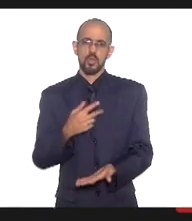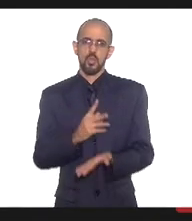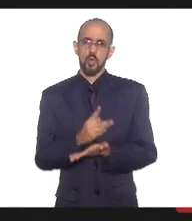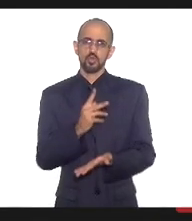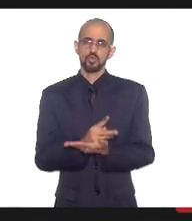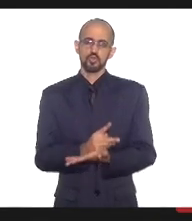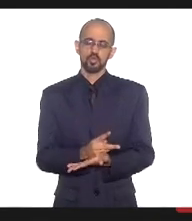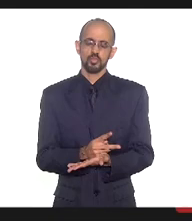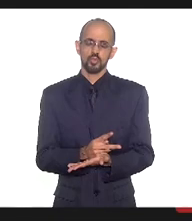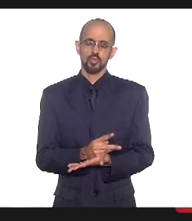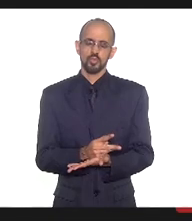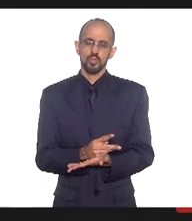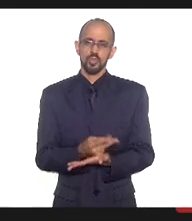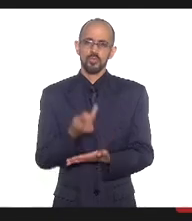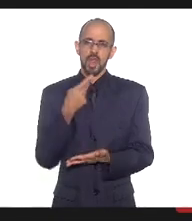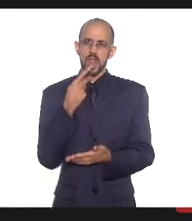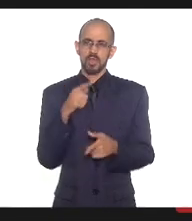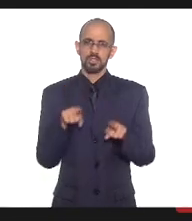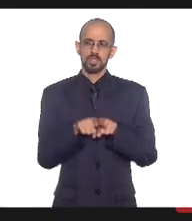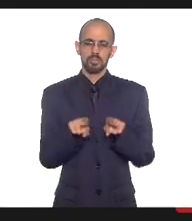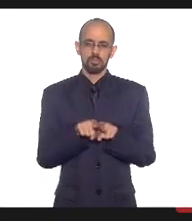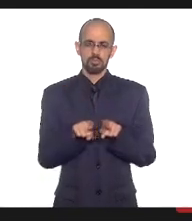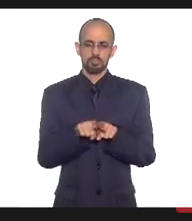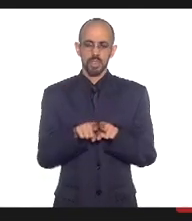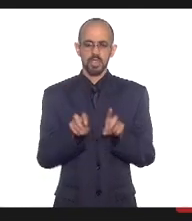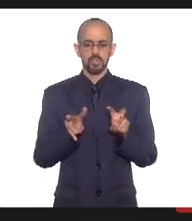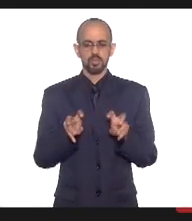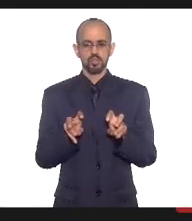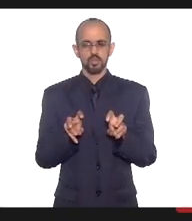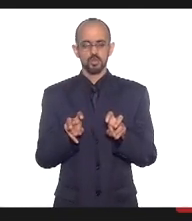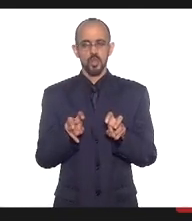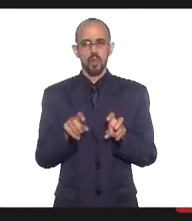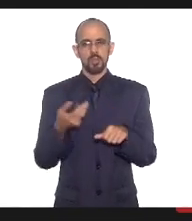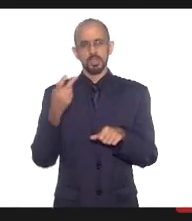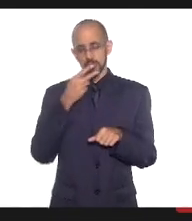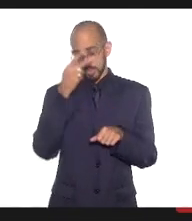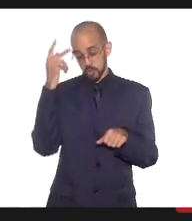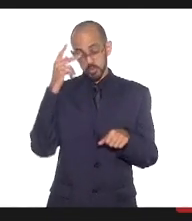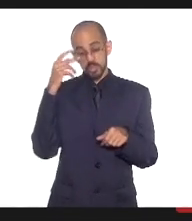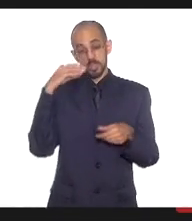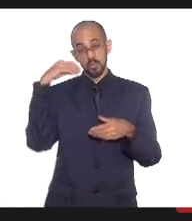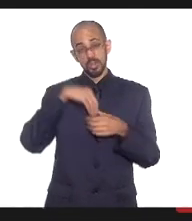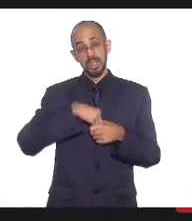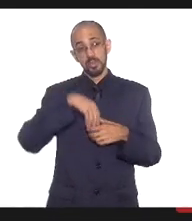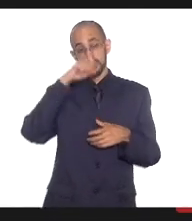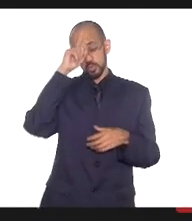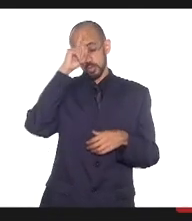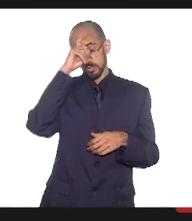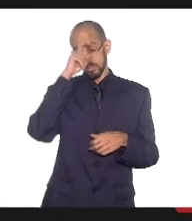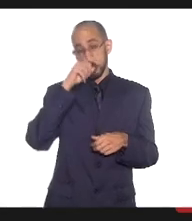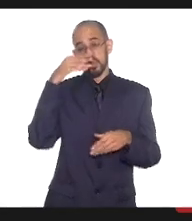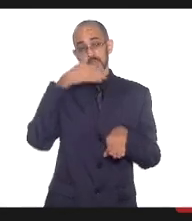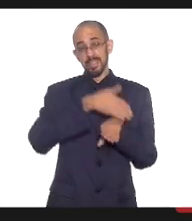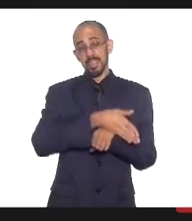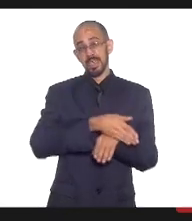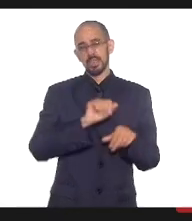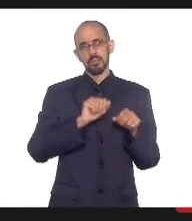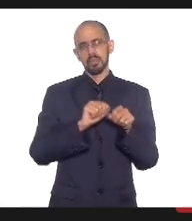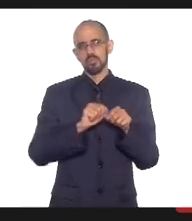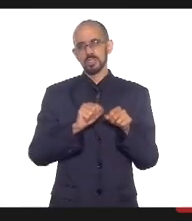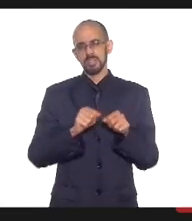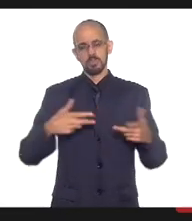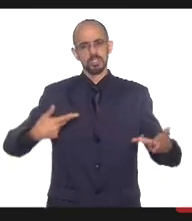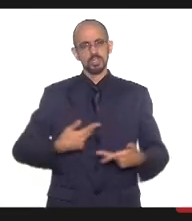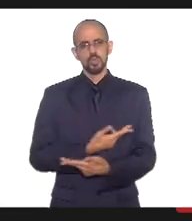rebatendo também na questão prioritária de quem tá dentro desses espaços é que entra para fazer uma cirurgia